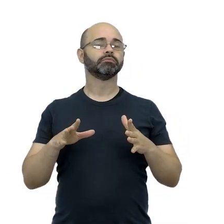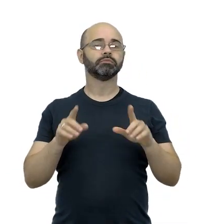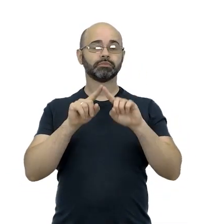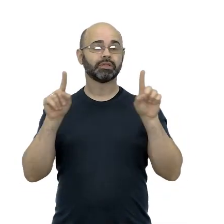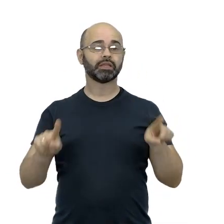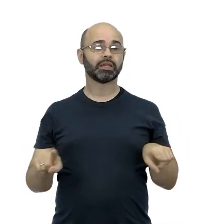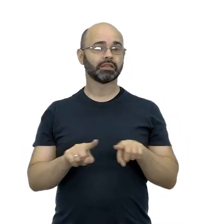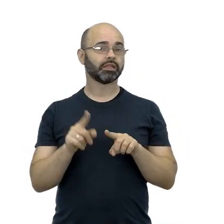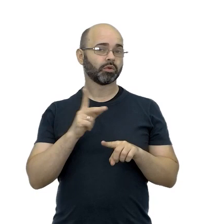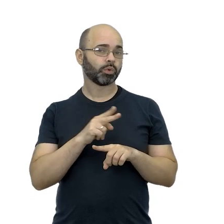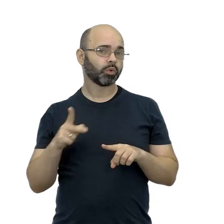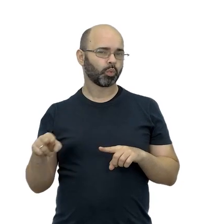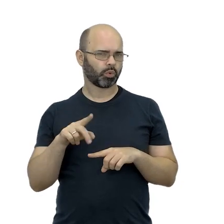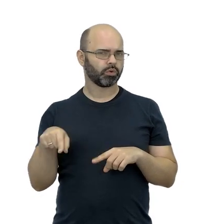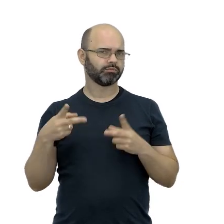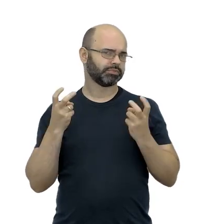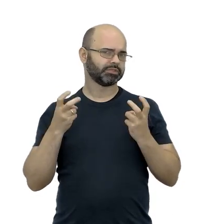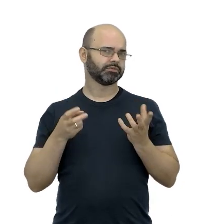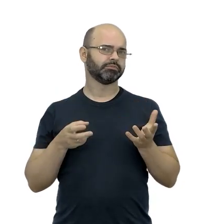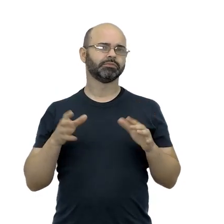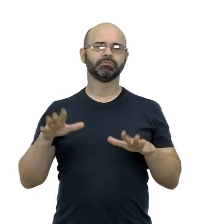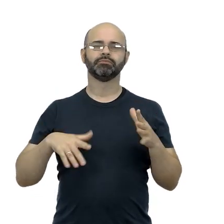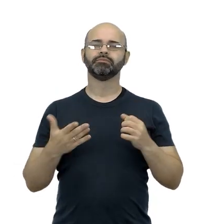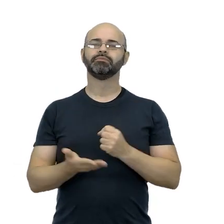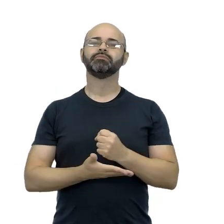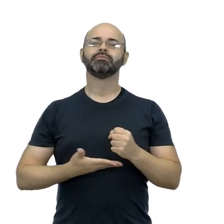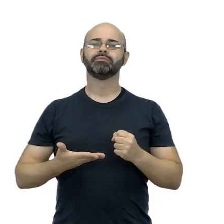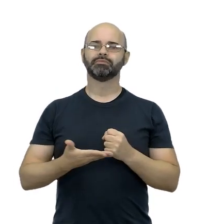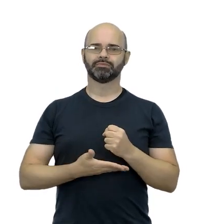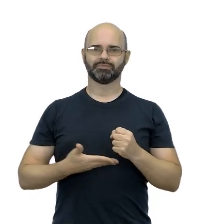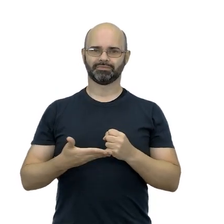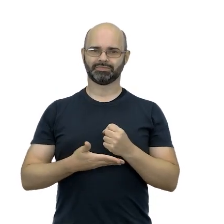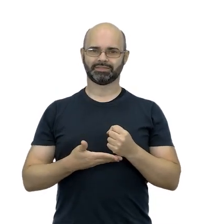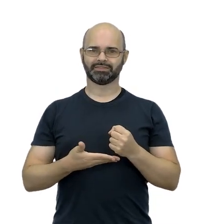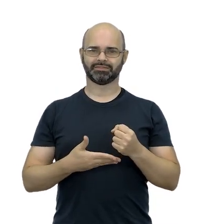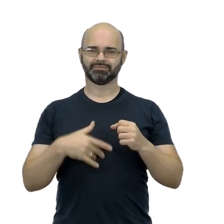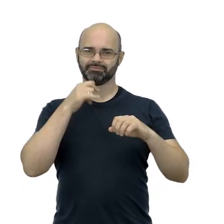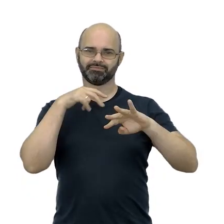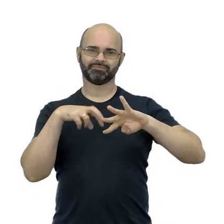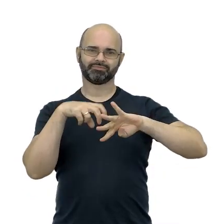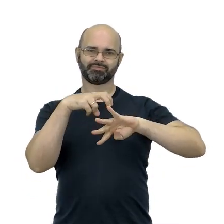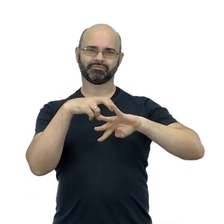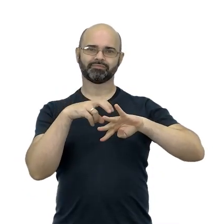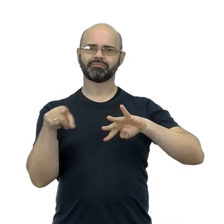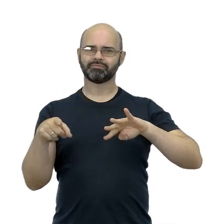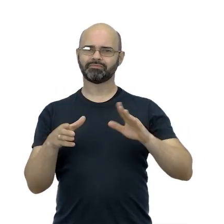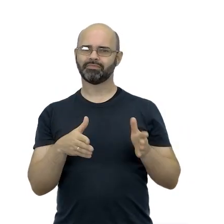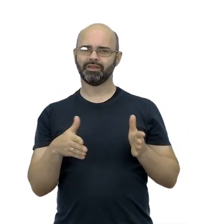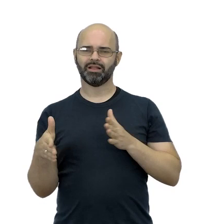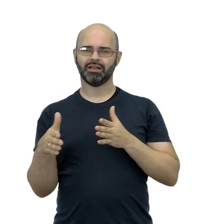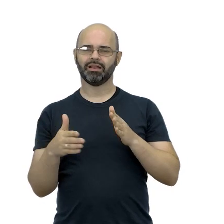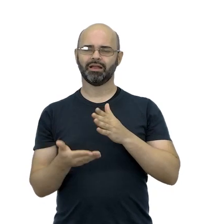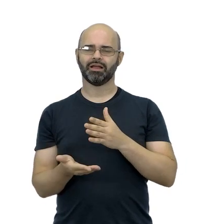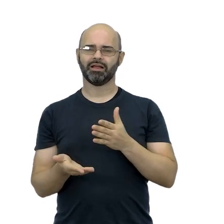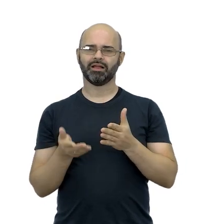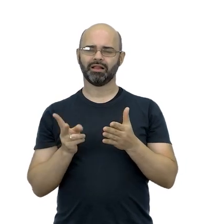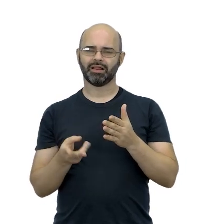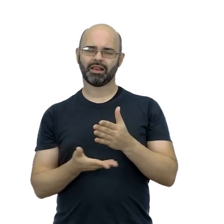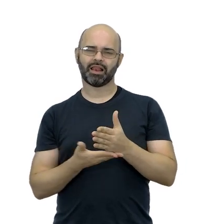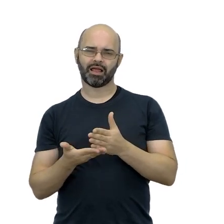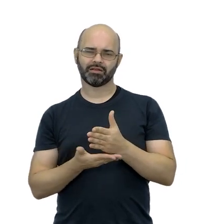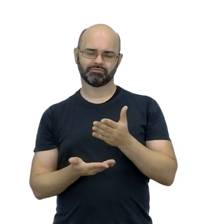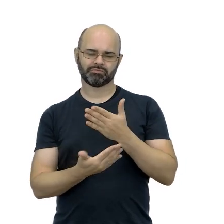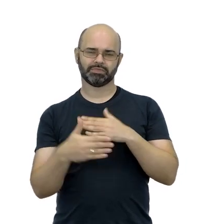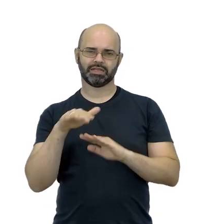conseguiu observar que a figura que forma a base dessa escada, ela tem que estar do mesmo lado? Será que ela pode estar no lado inverso? Será que ele